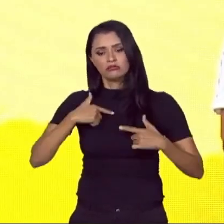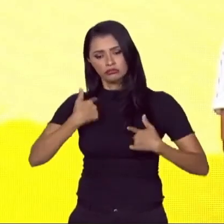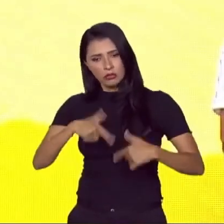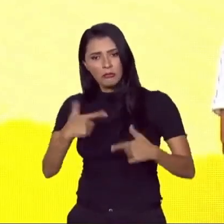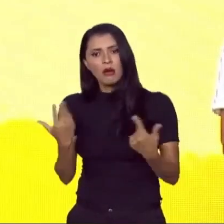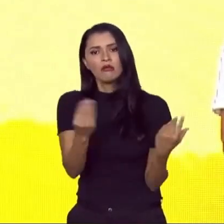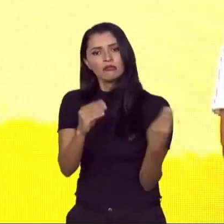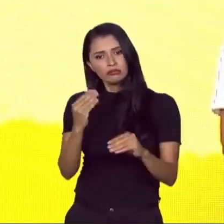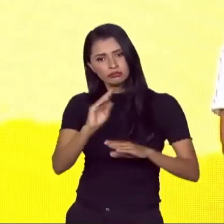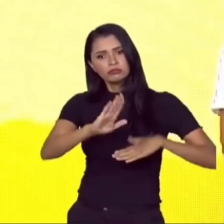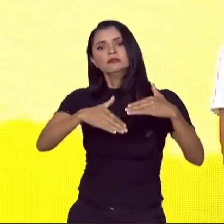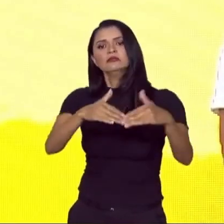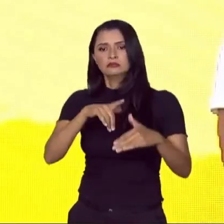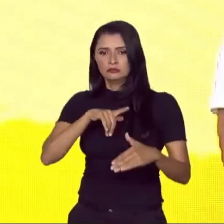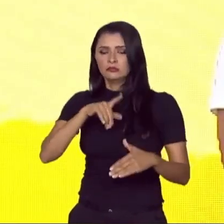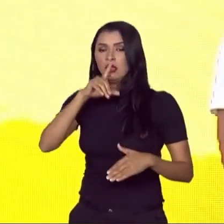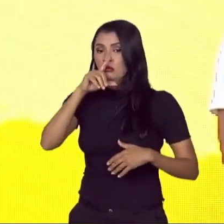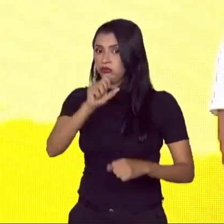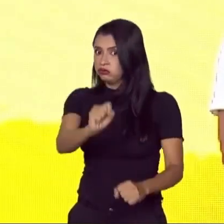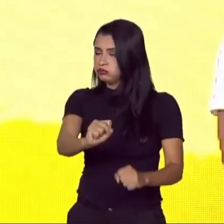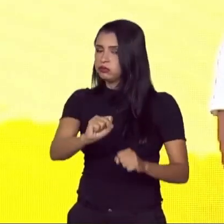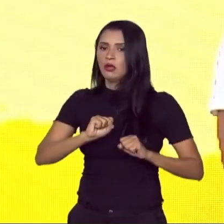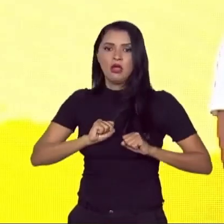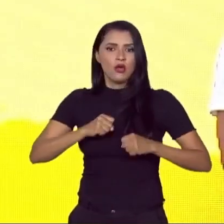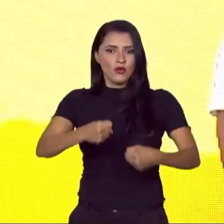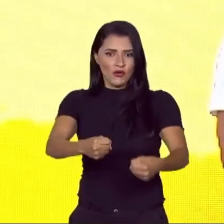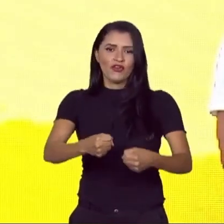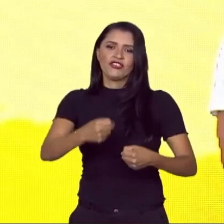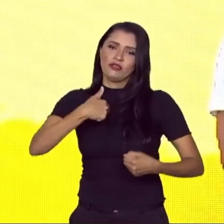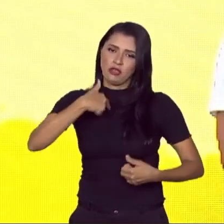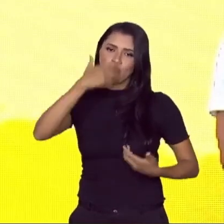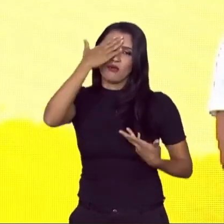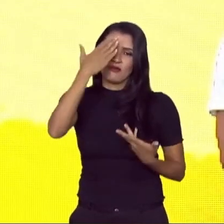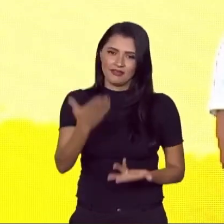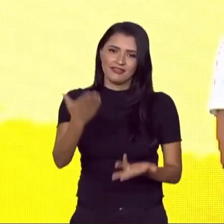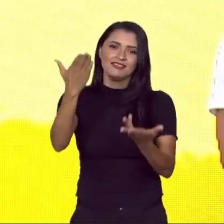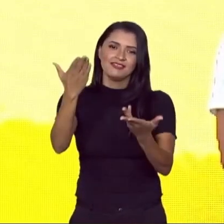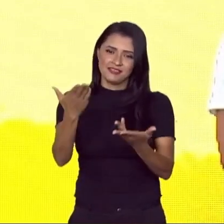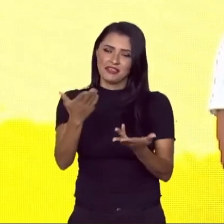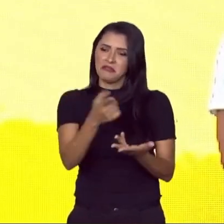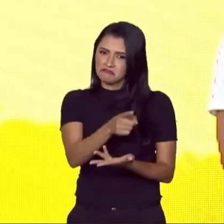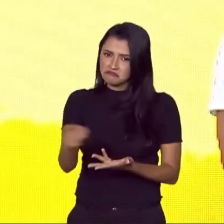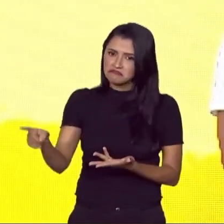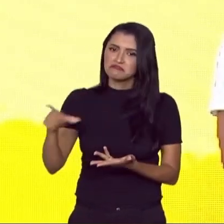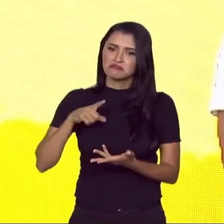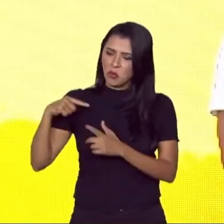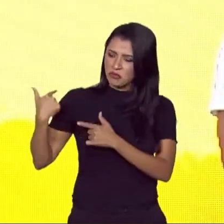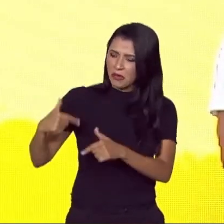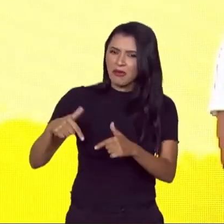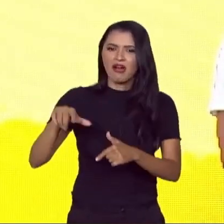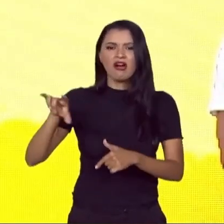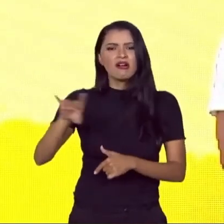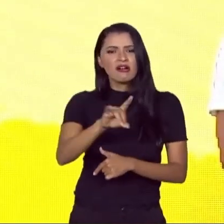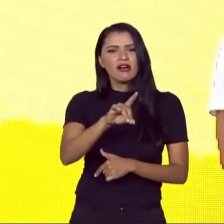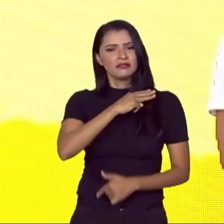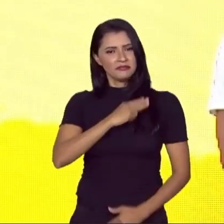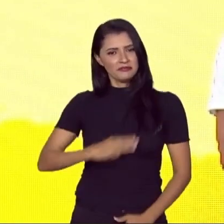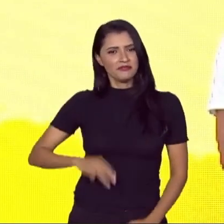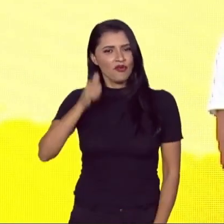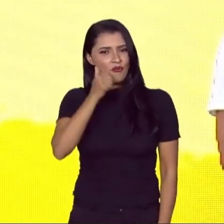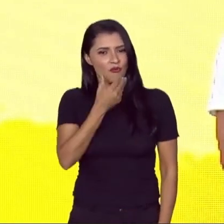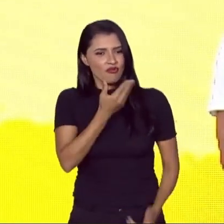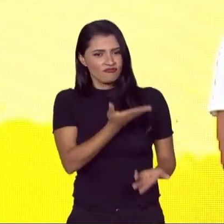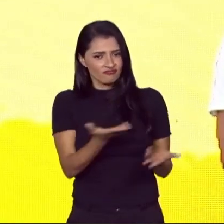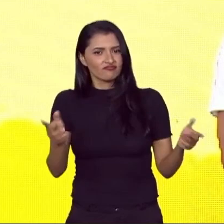reconstrução foi intenso, e eu quero agradecer aqui o esforço que cada ministro e ministra